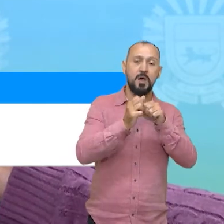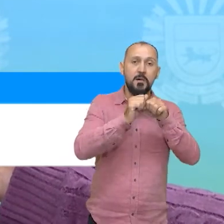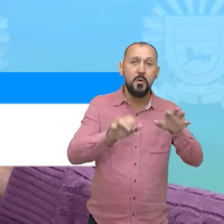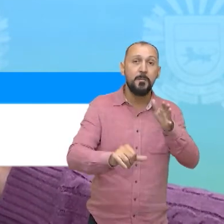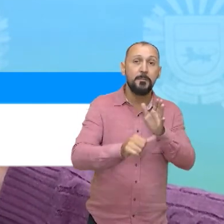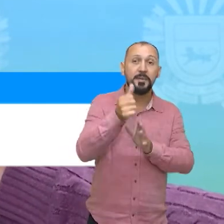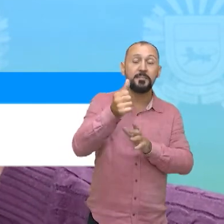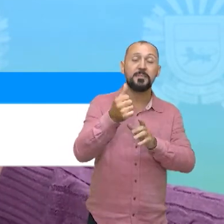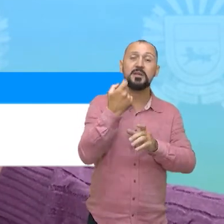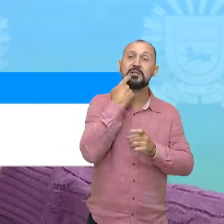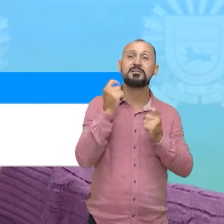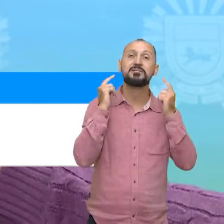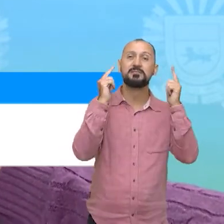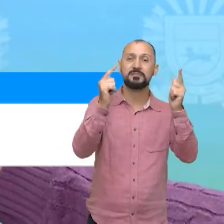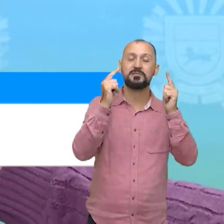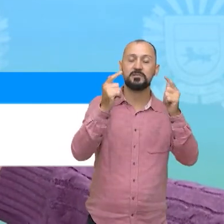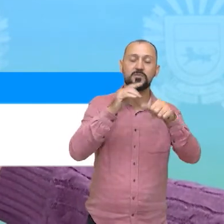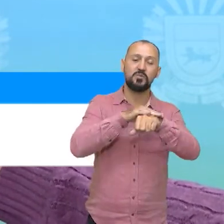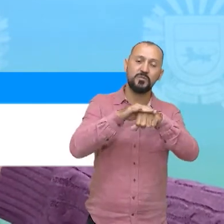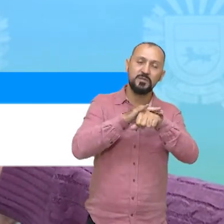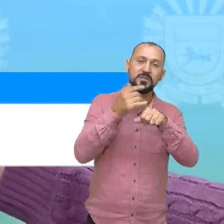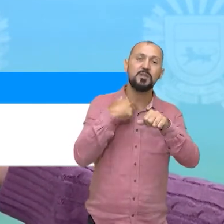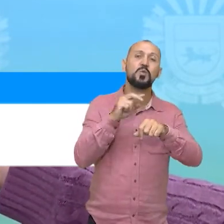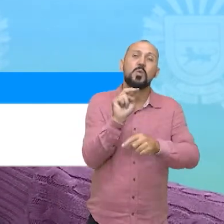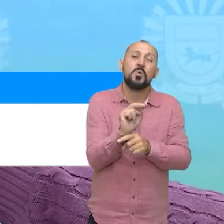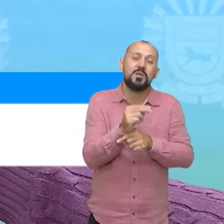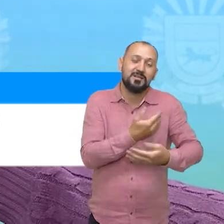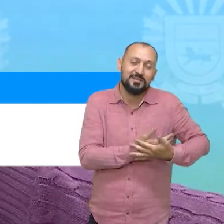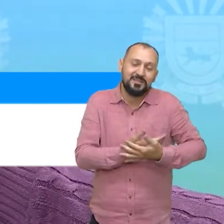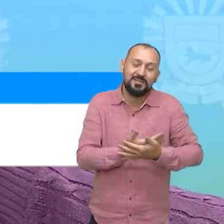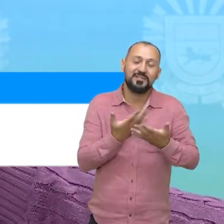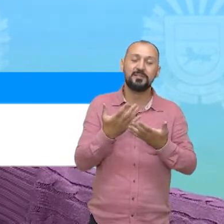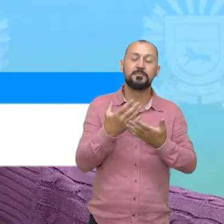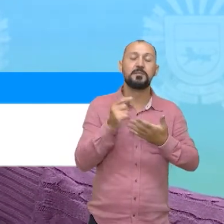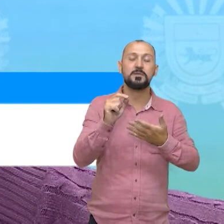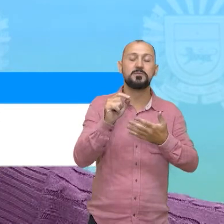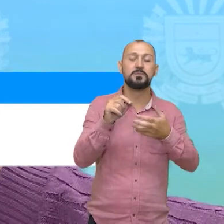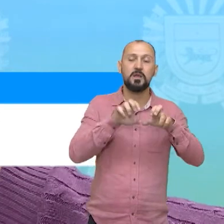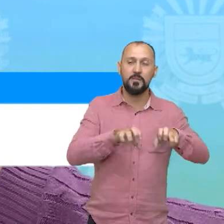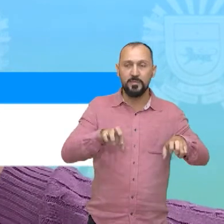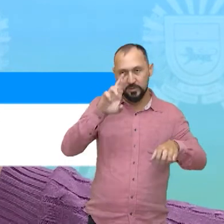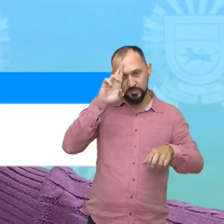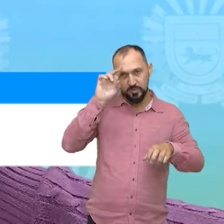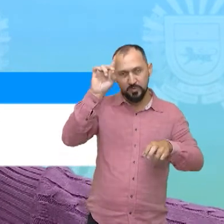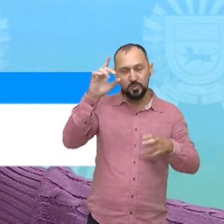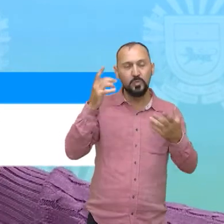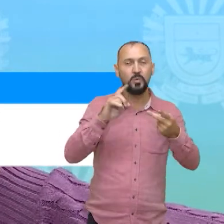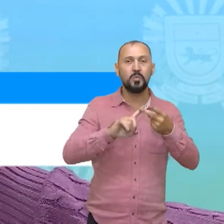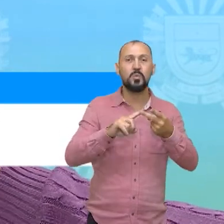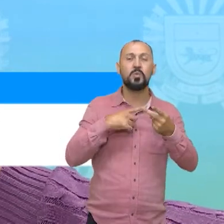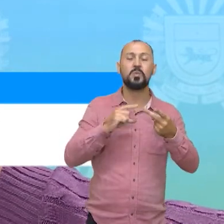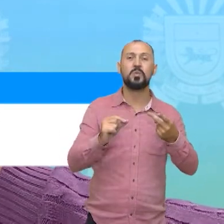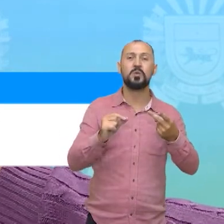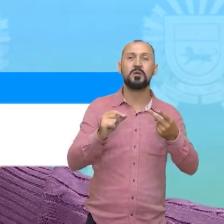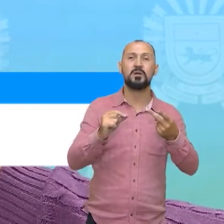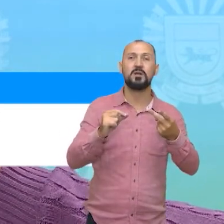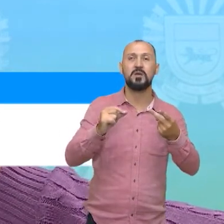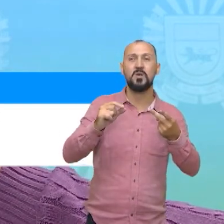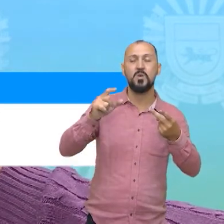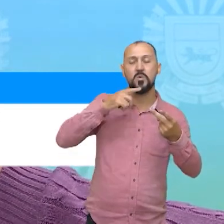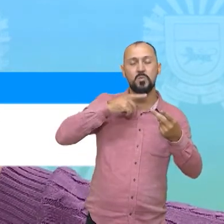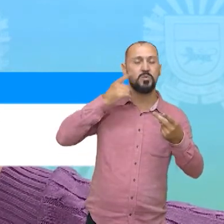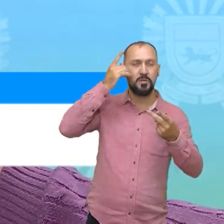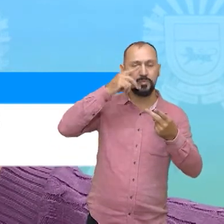pós uma pandemia, o primeiro Sextou se dedica à questão da maternidade. Aí fazer menção à mesa diretora da casa, na figura do deputado